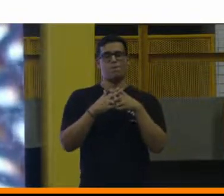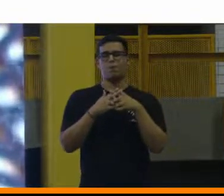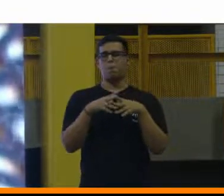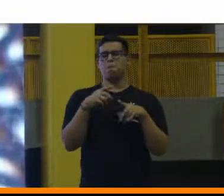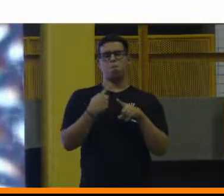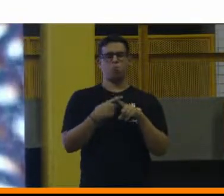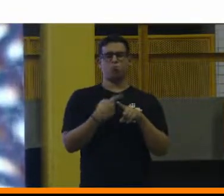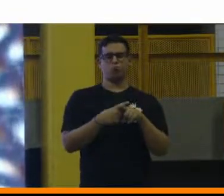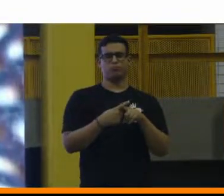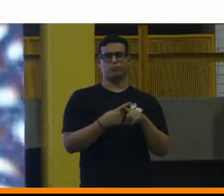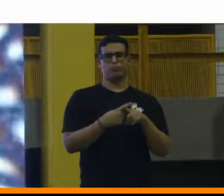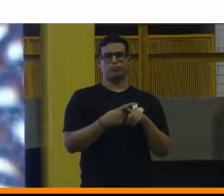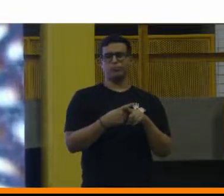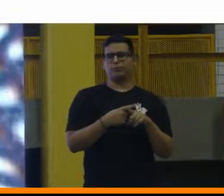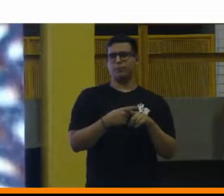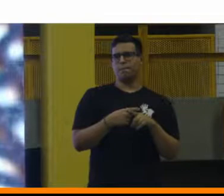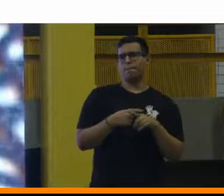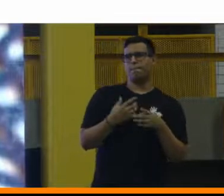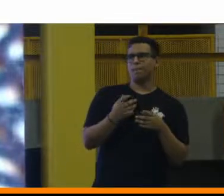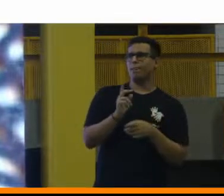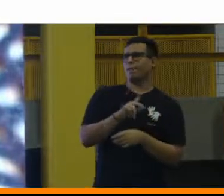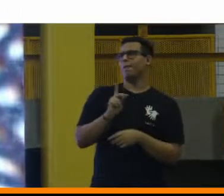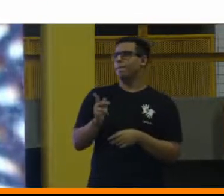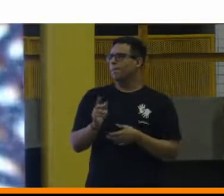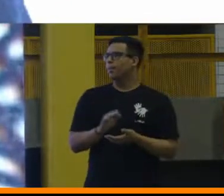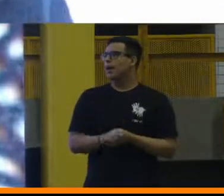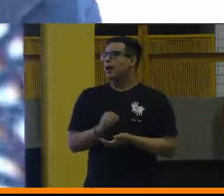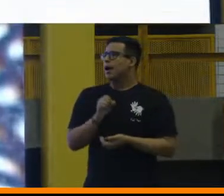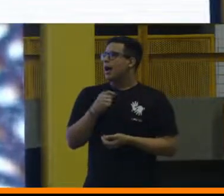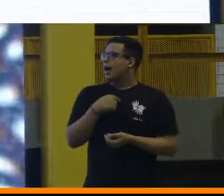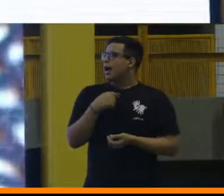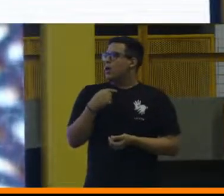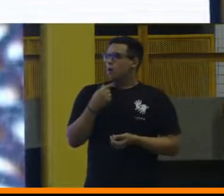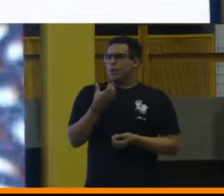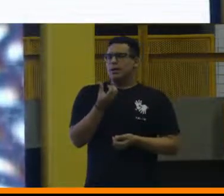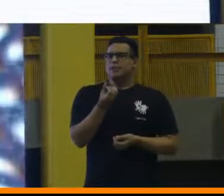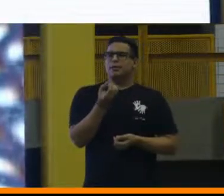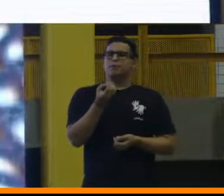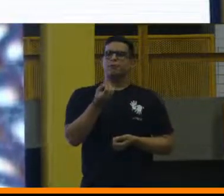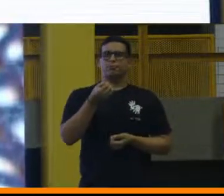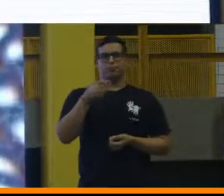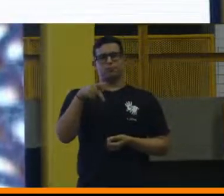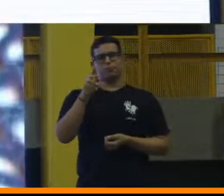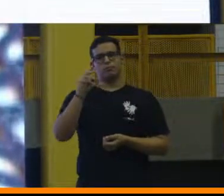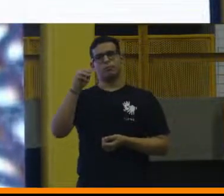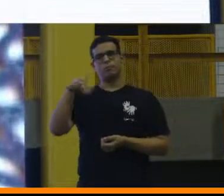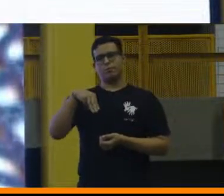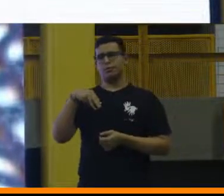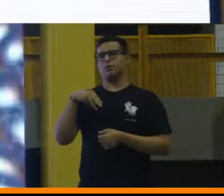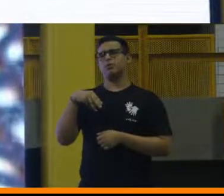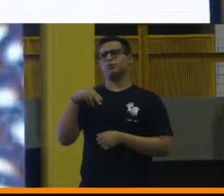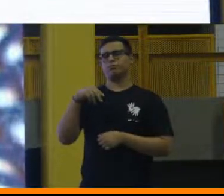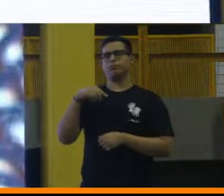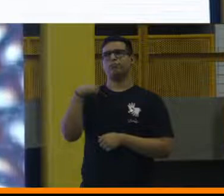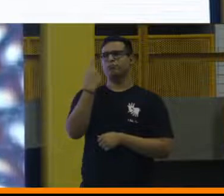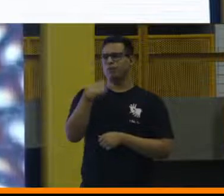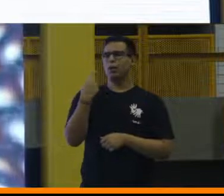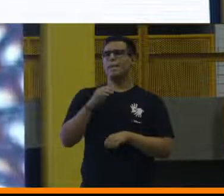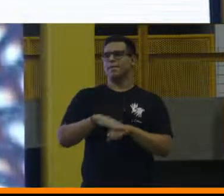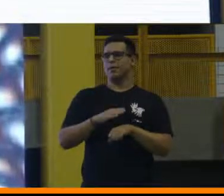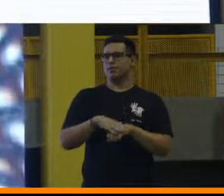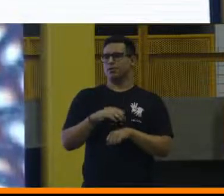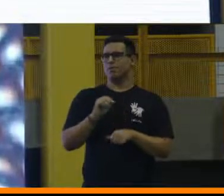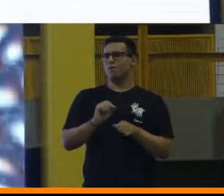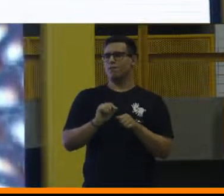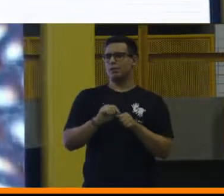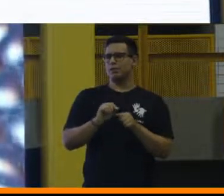Por quê? Você fala: Douglas, se eu estou a 60 quilômetros por hora, sempre, mesmo que eu faça a curva a